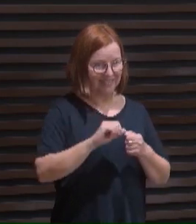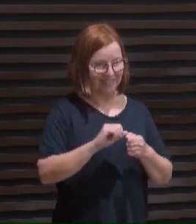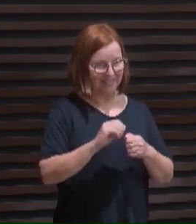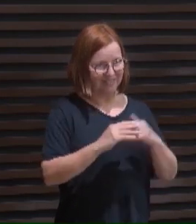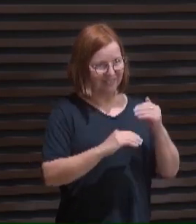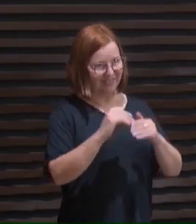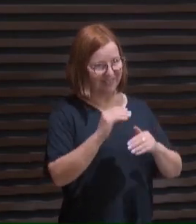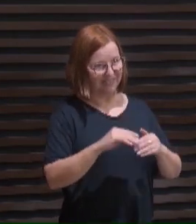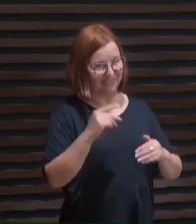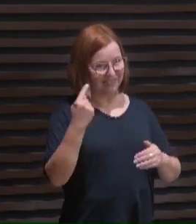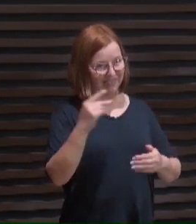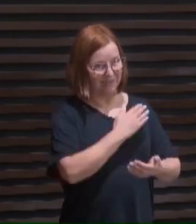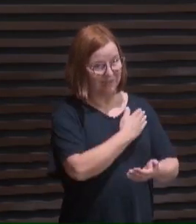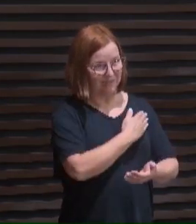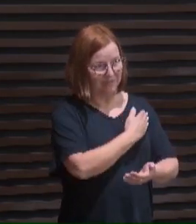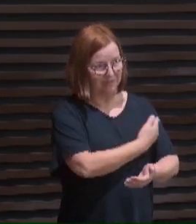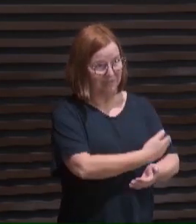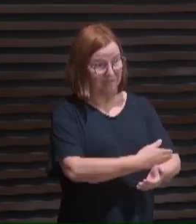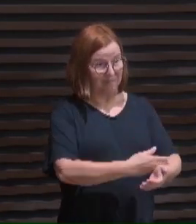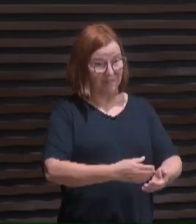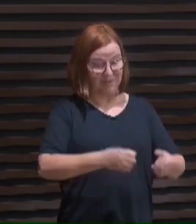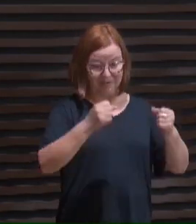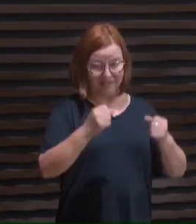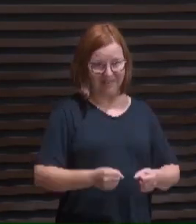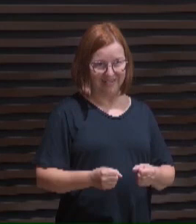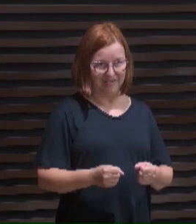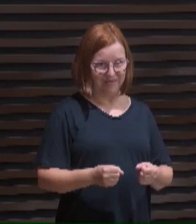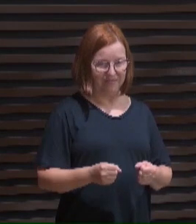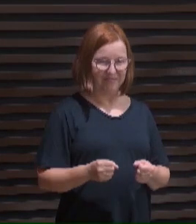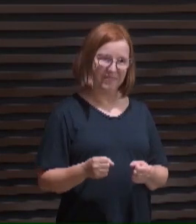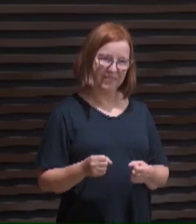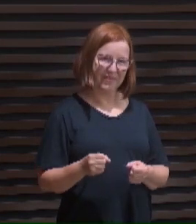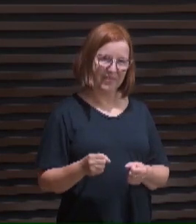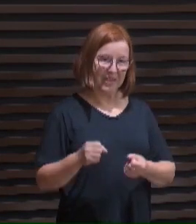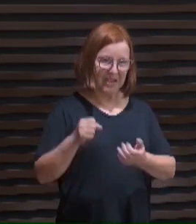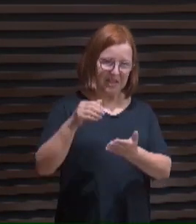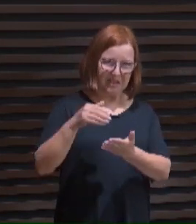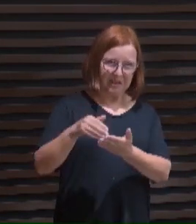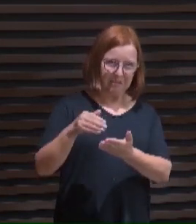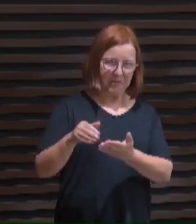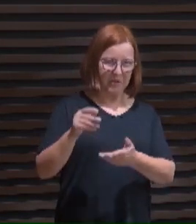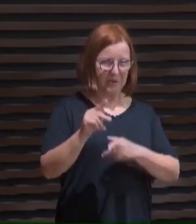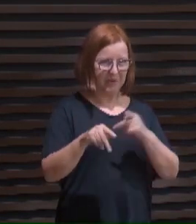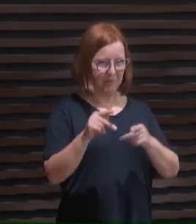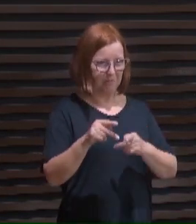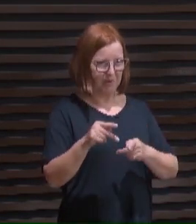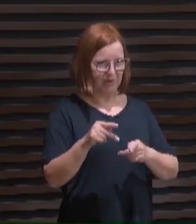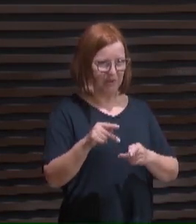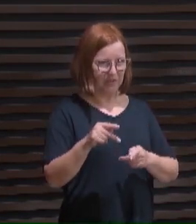os que no coração alimentam pensamentos